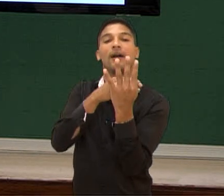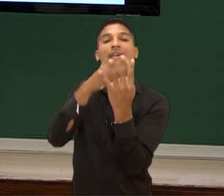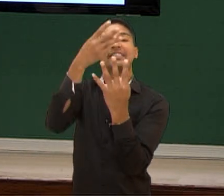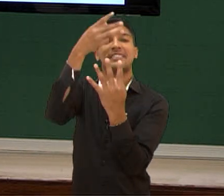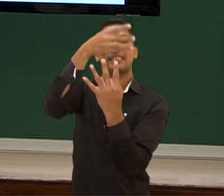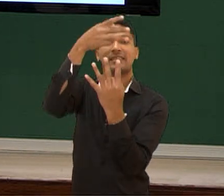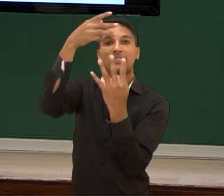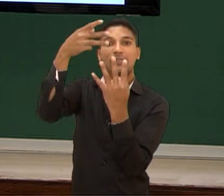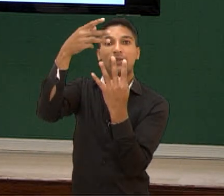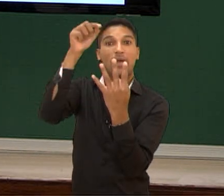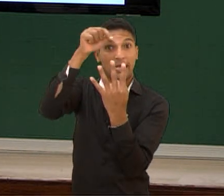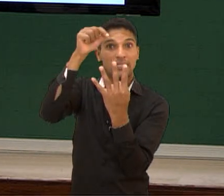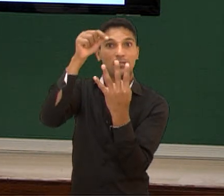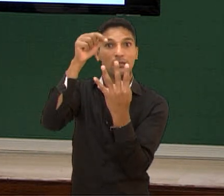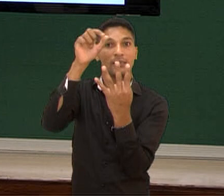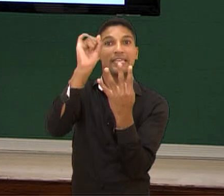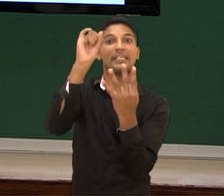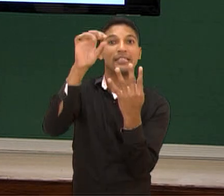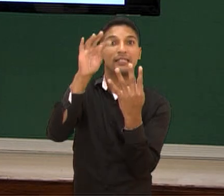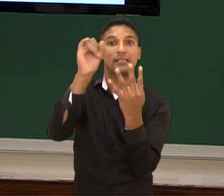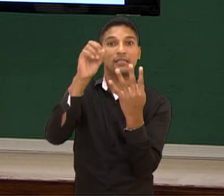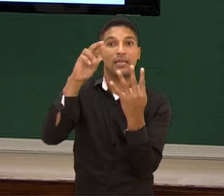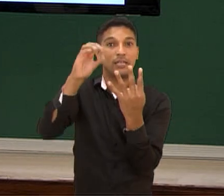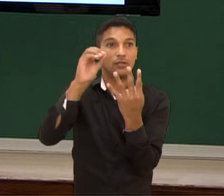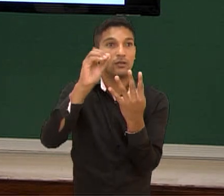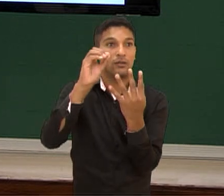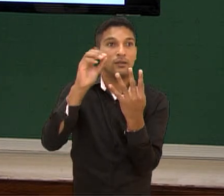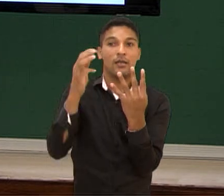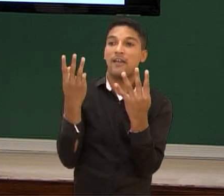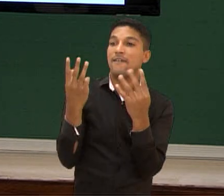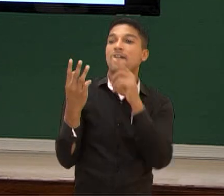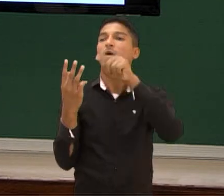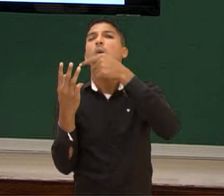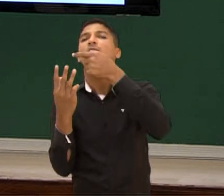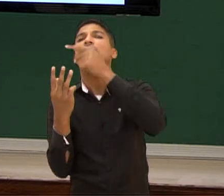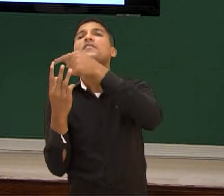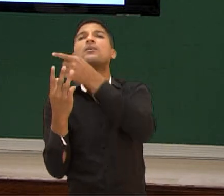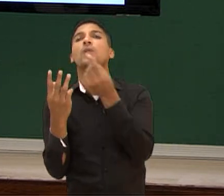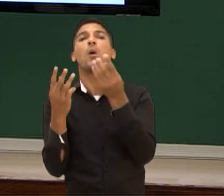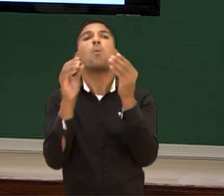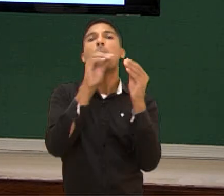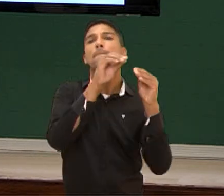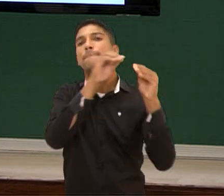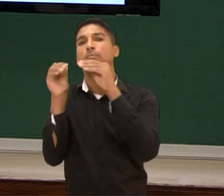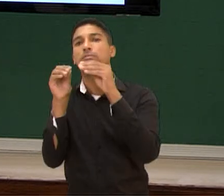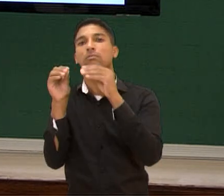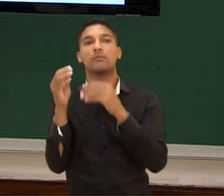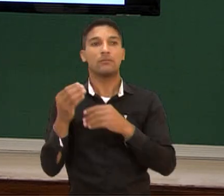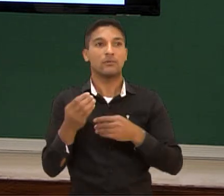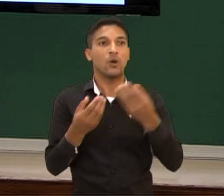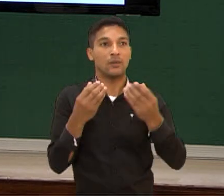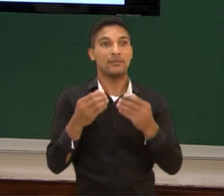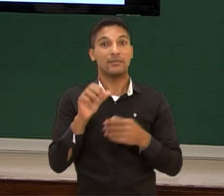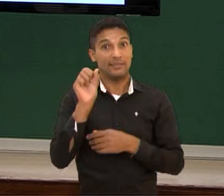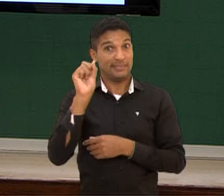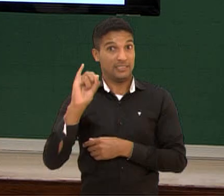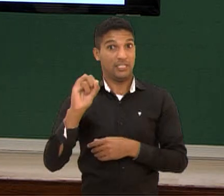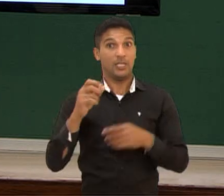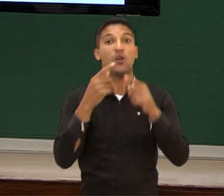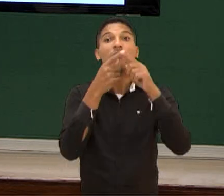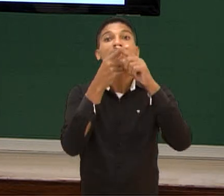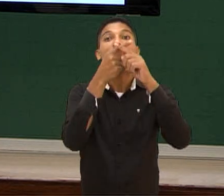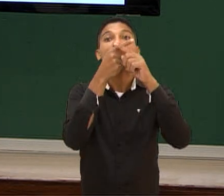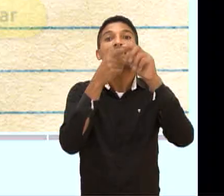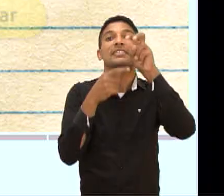por 2 ou expandir por 5. Se eu multiplicar por 2, 500 vezes 2 vai dar 1000. Opa, isso é legal.